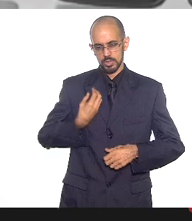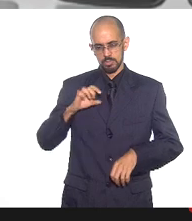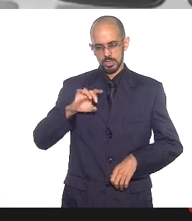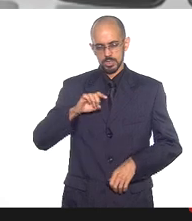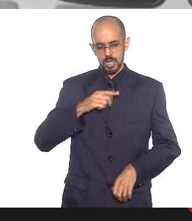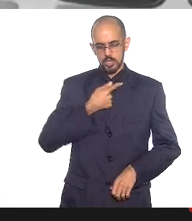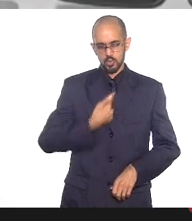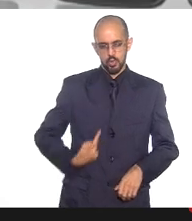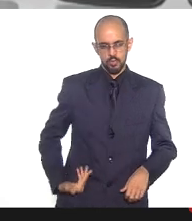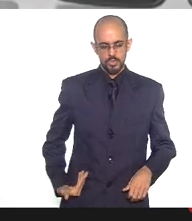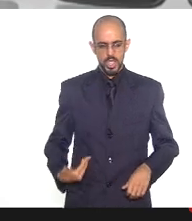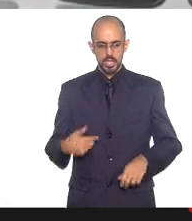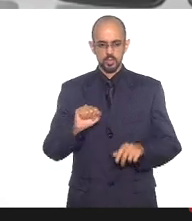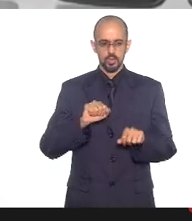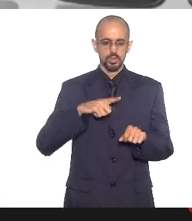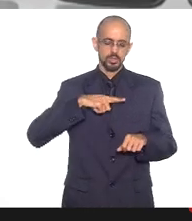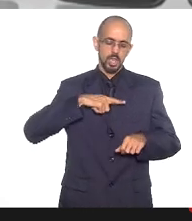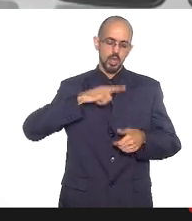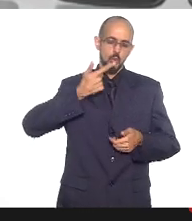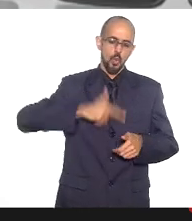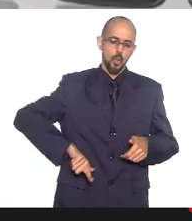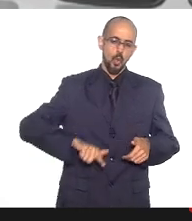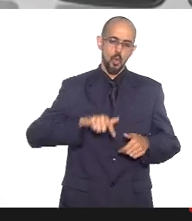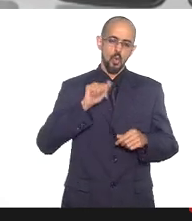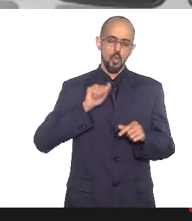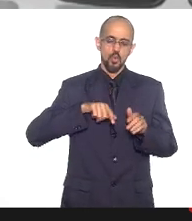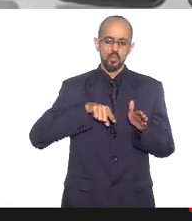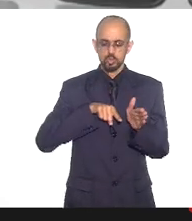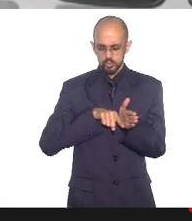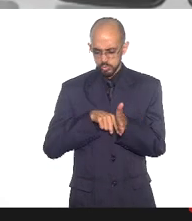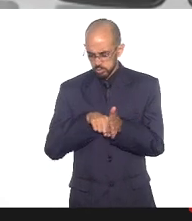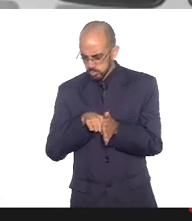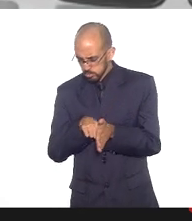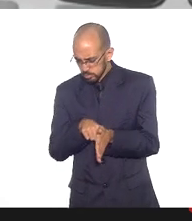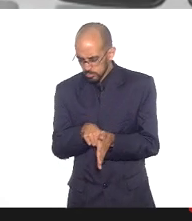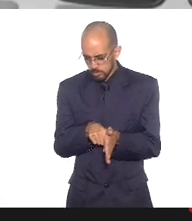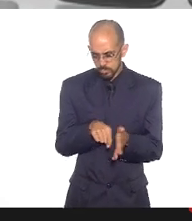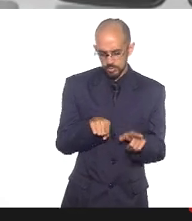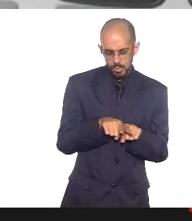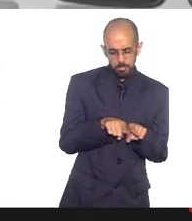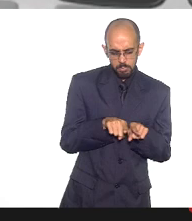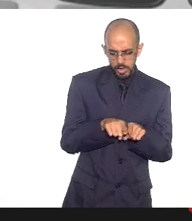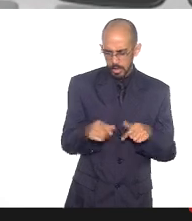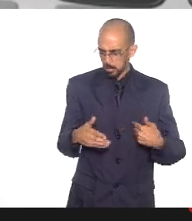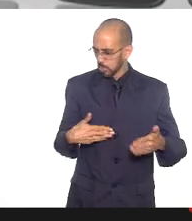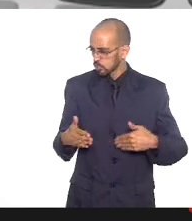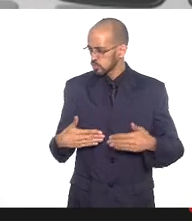Existem outros processos também auditados no tocante ao controle da produção, no tocante à